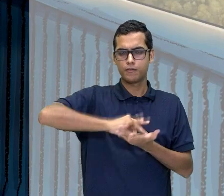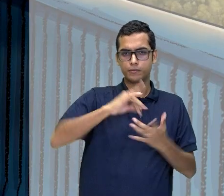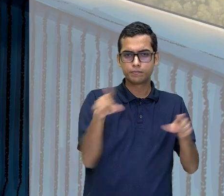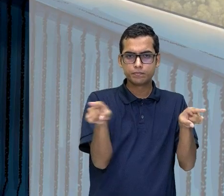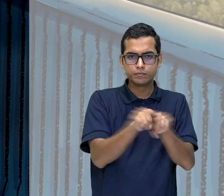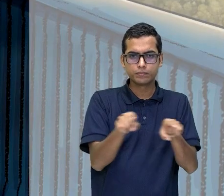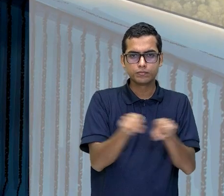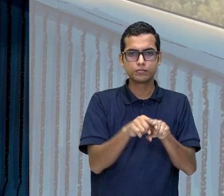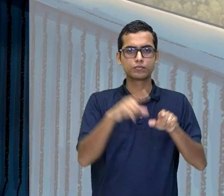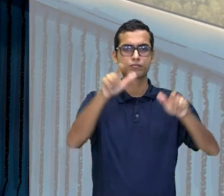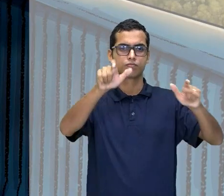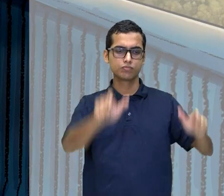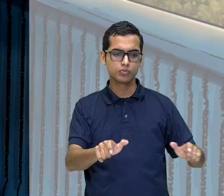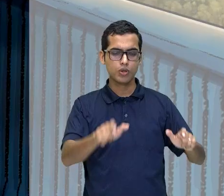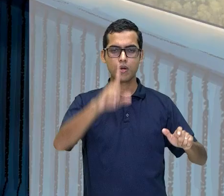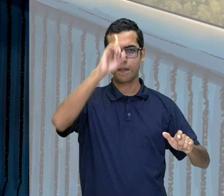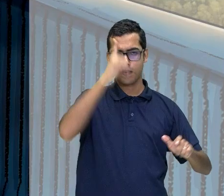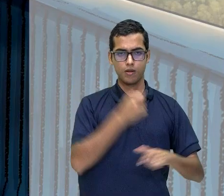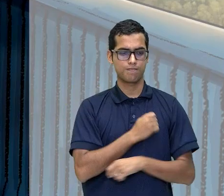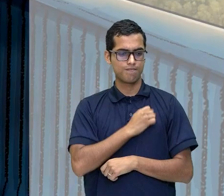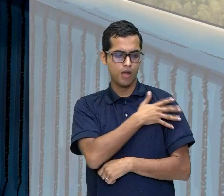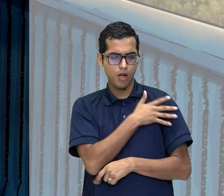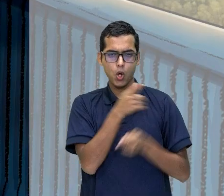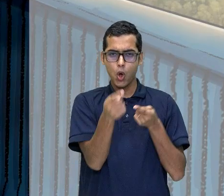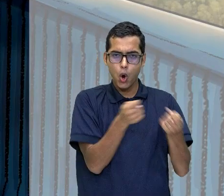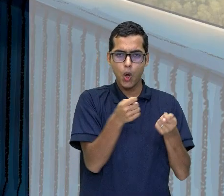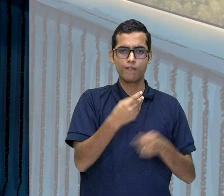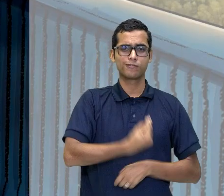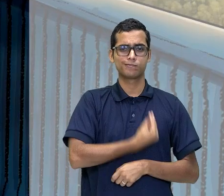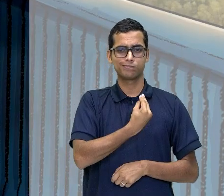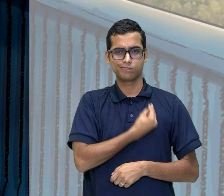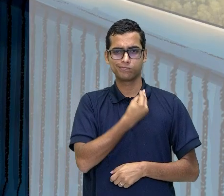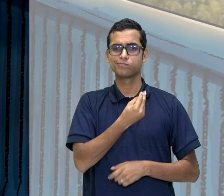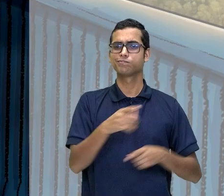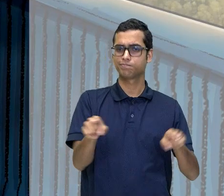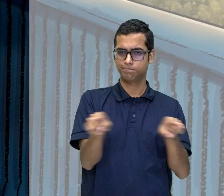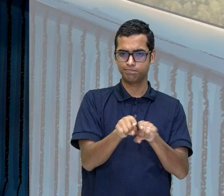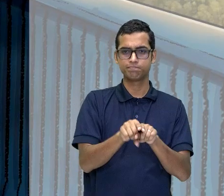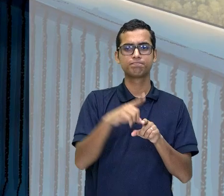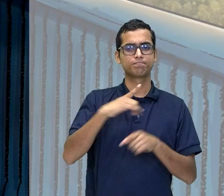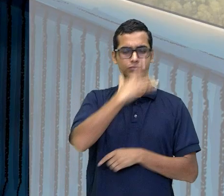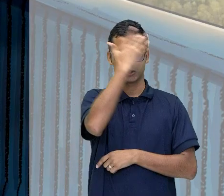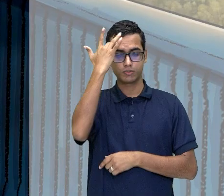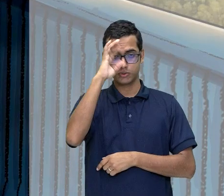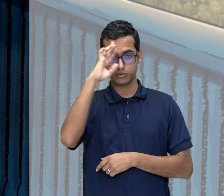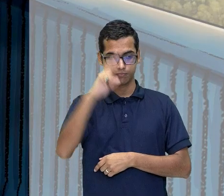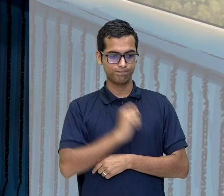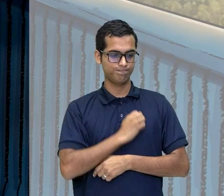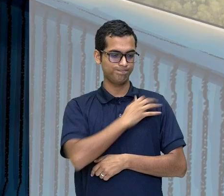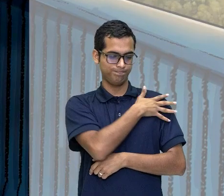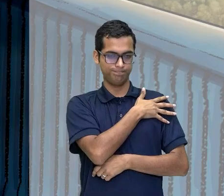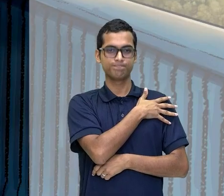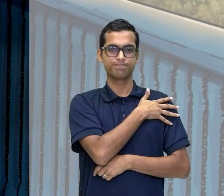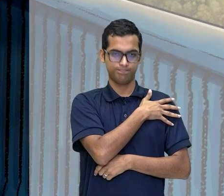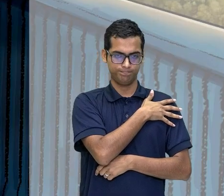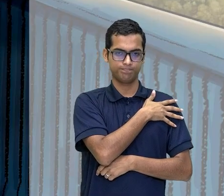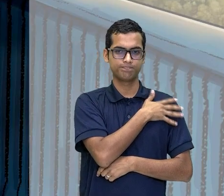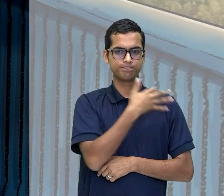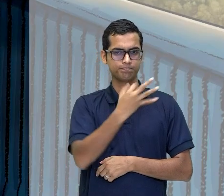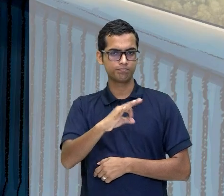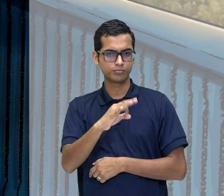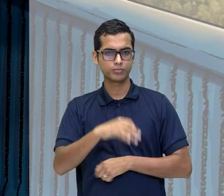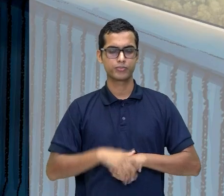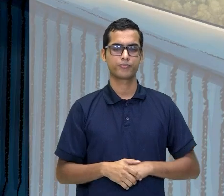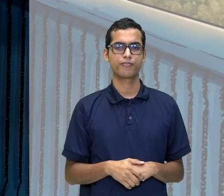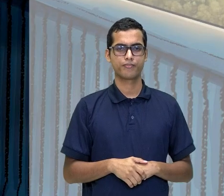manda de fato é o coronel e quem controla a vida política é esse coronel. Vamos então estudar e compreender um